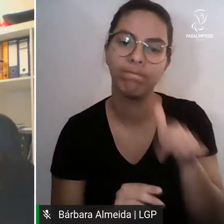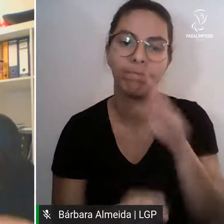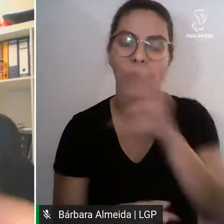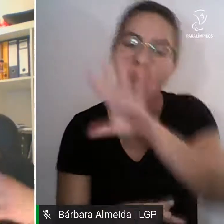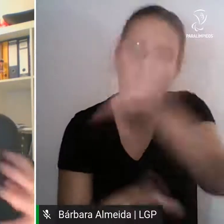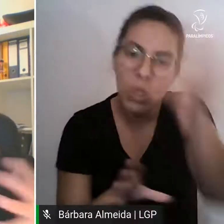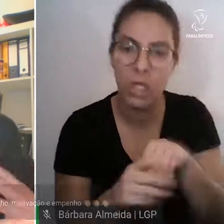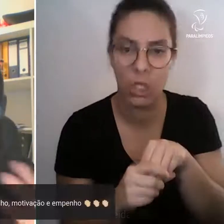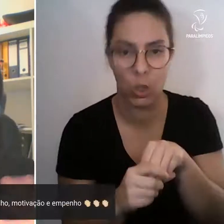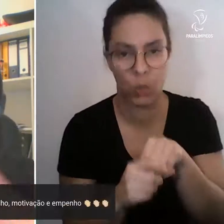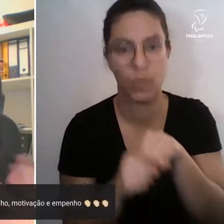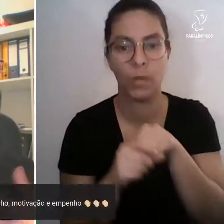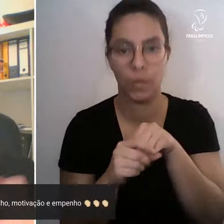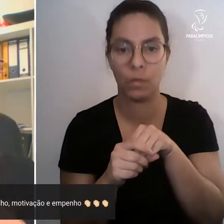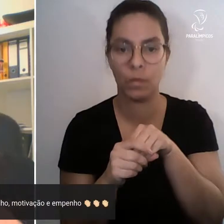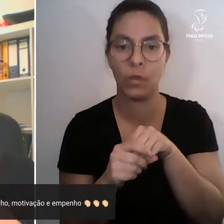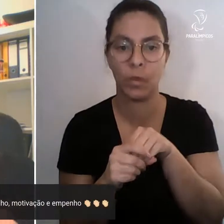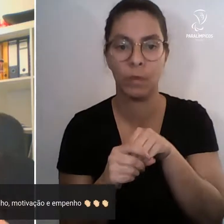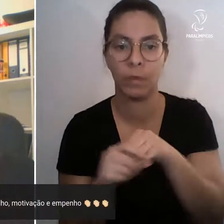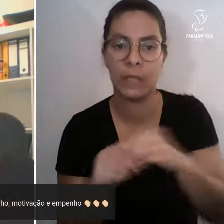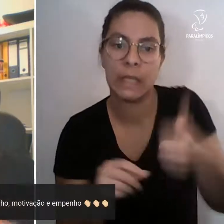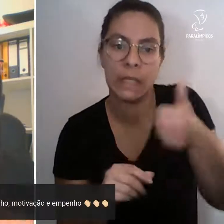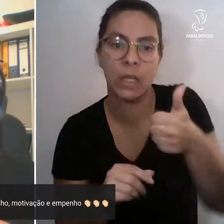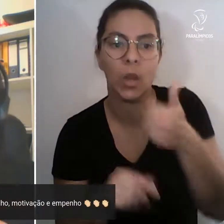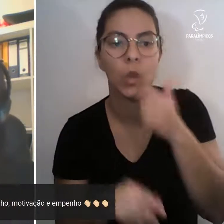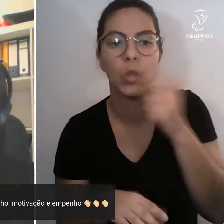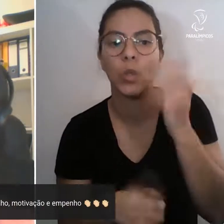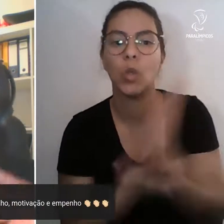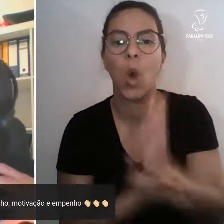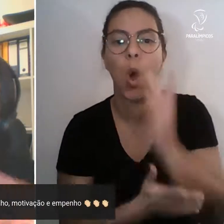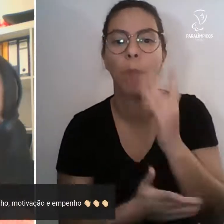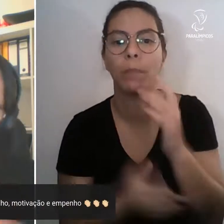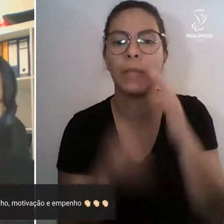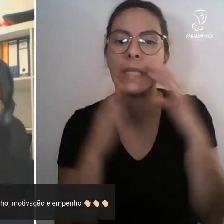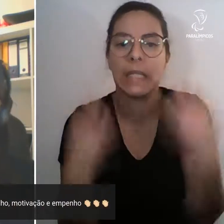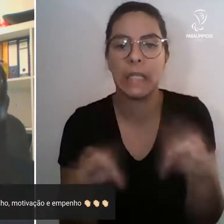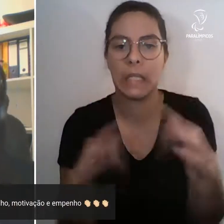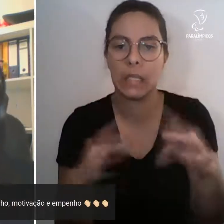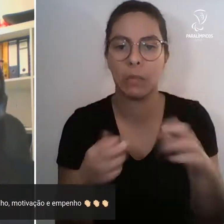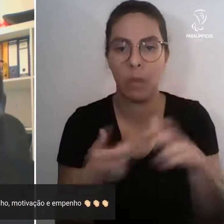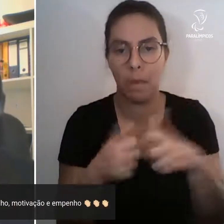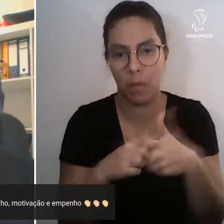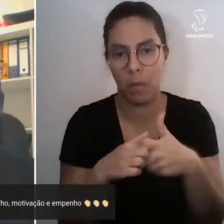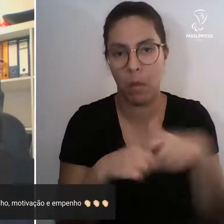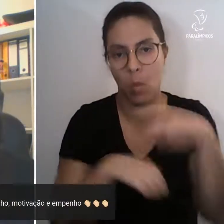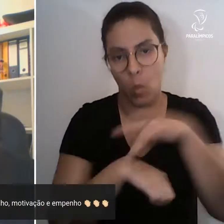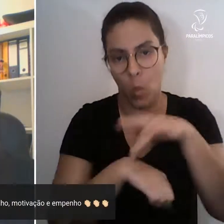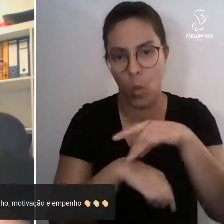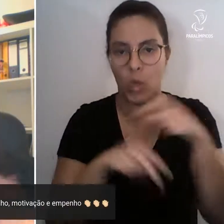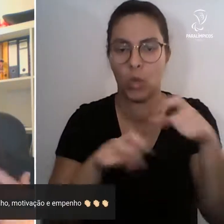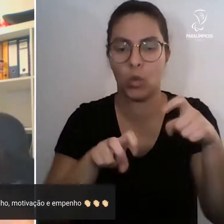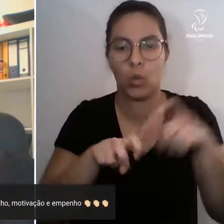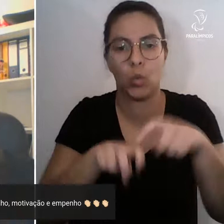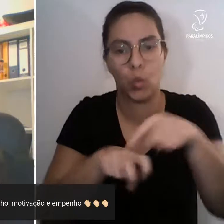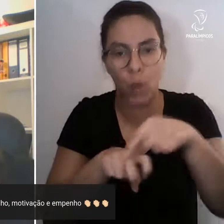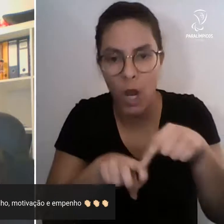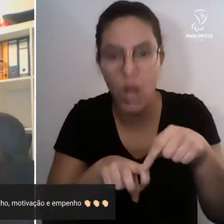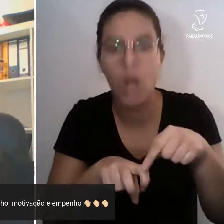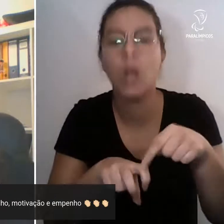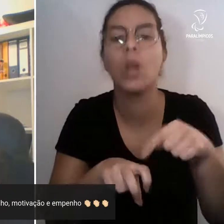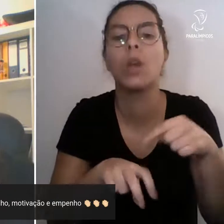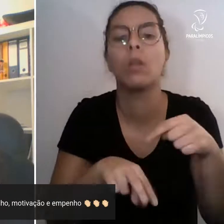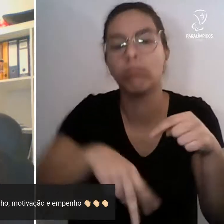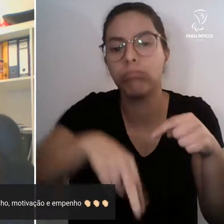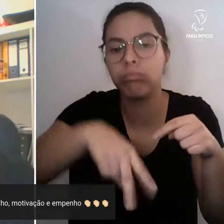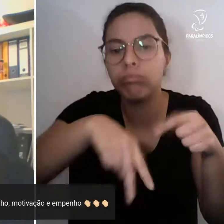possível. Não uma pessoa com uma lesão tão simples, mas quando já há uma certa